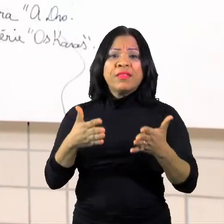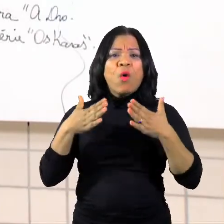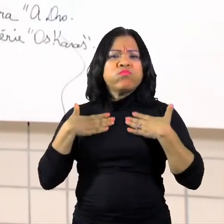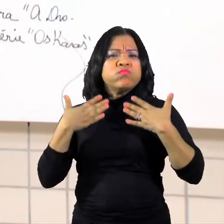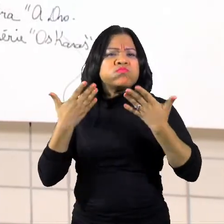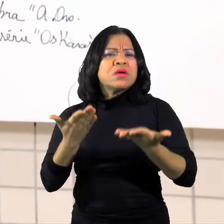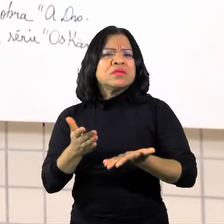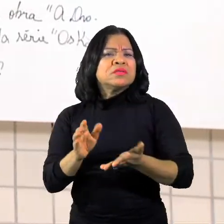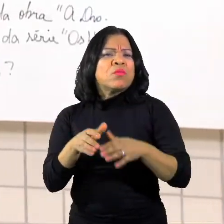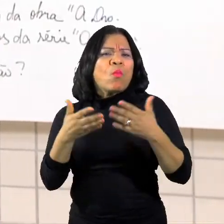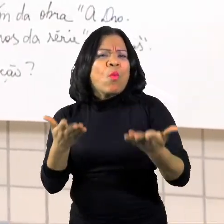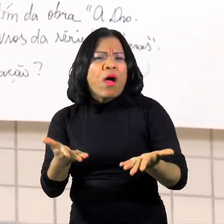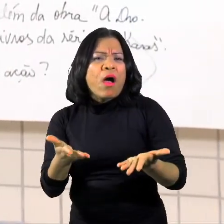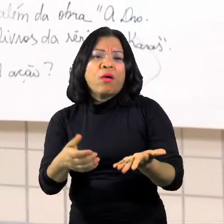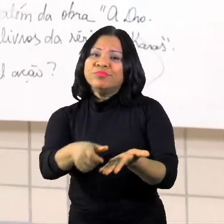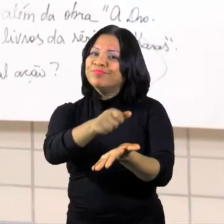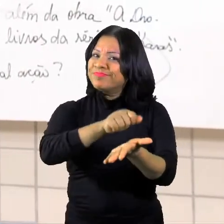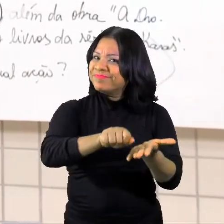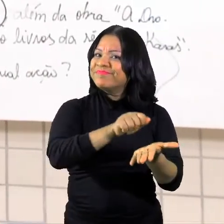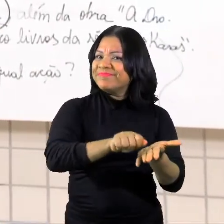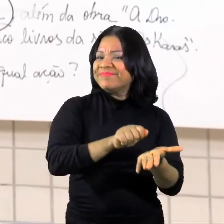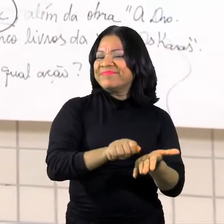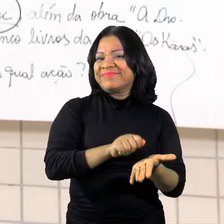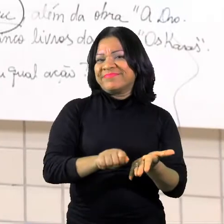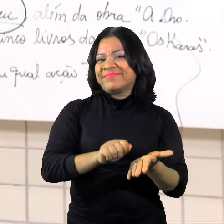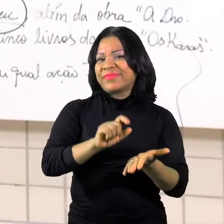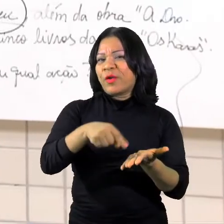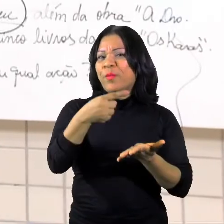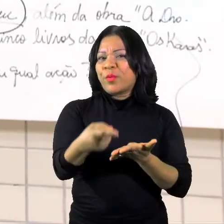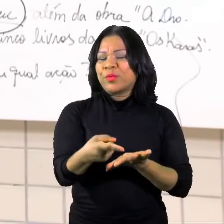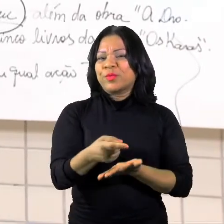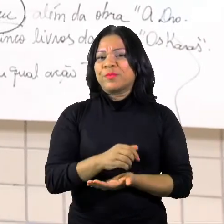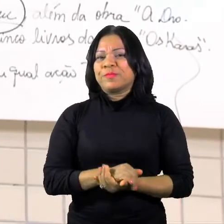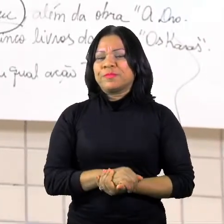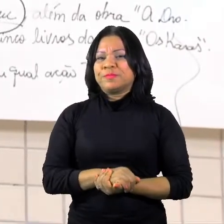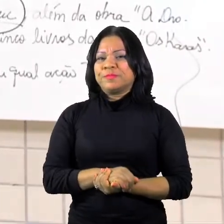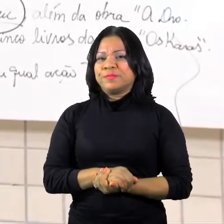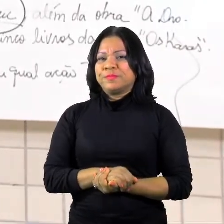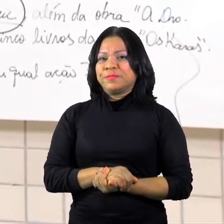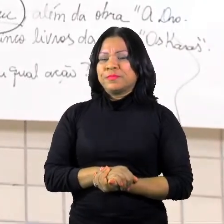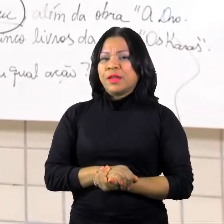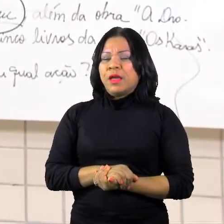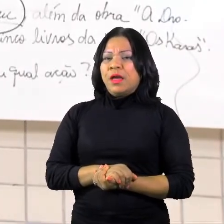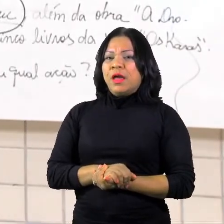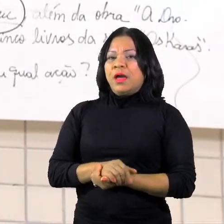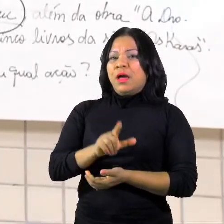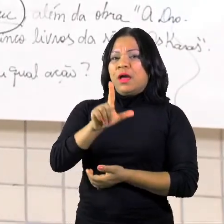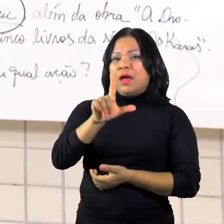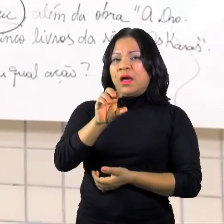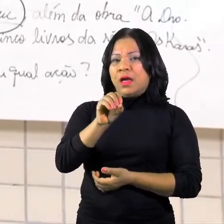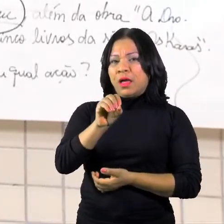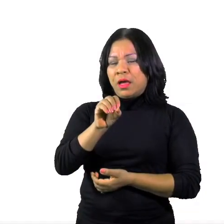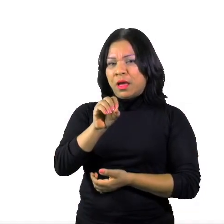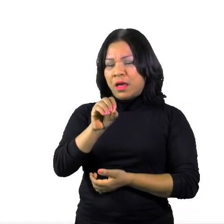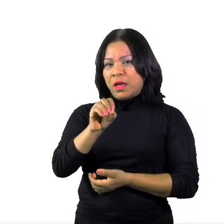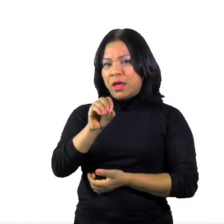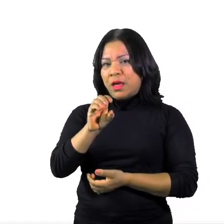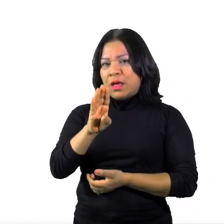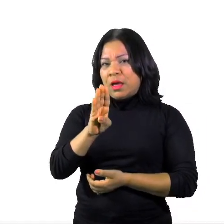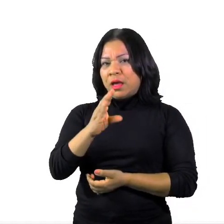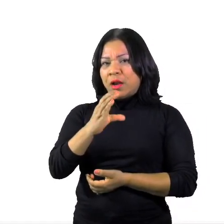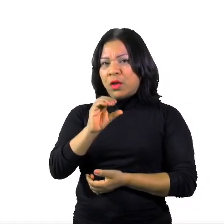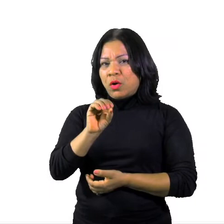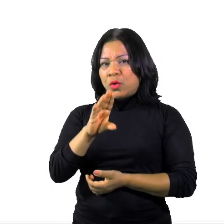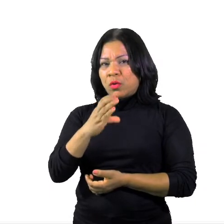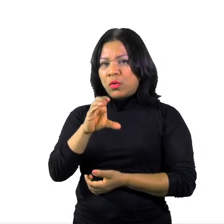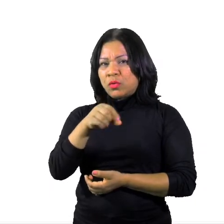a ação de escrever. Próximo. Locução verbal. O que é uma locução verbal? É a expressão apresenta